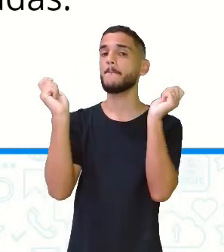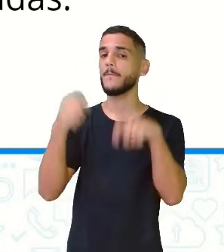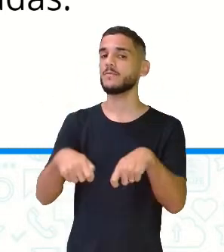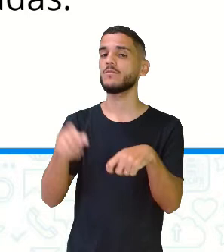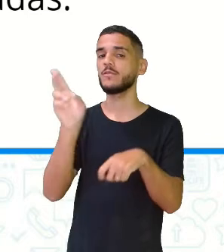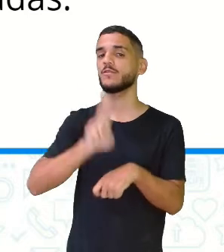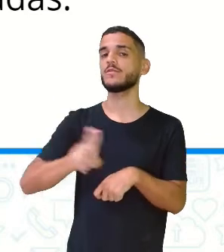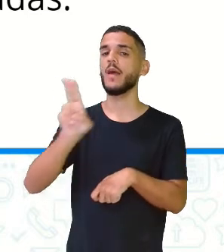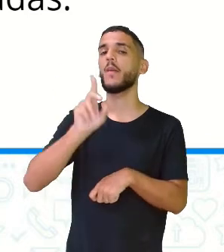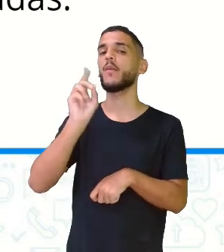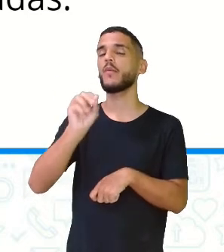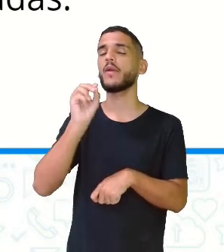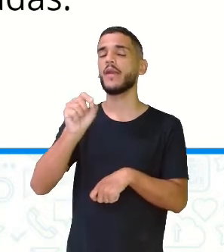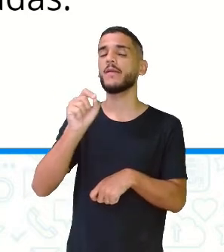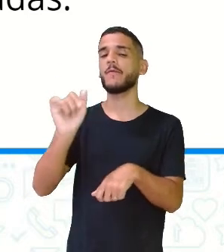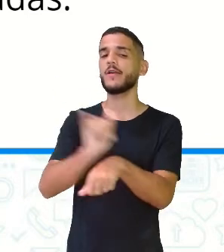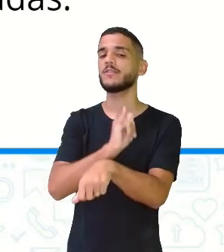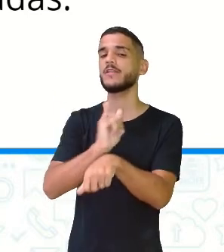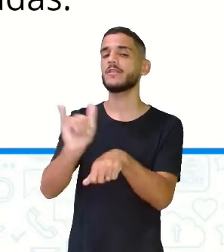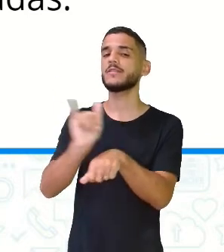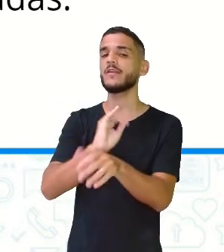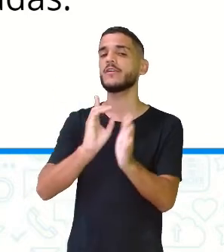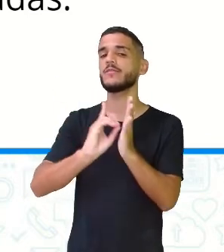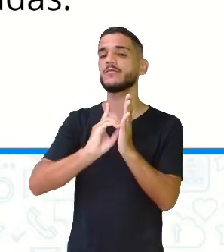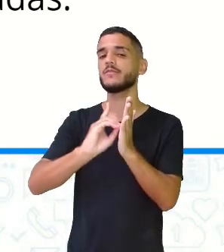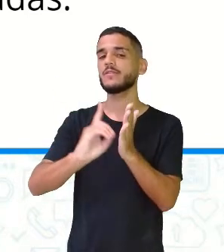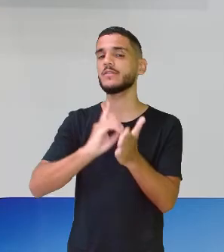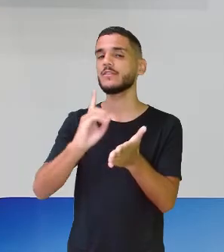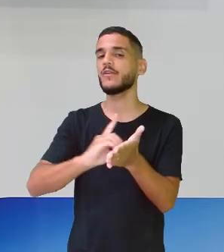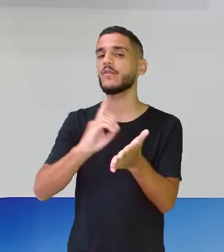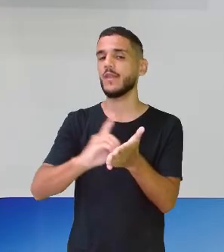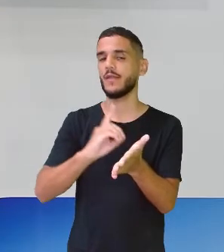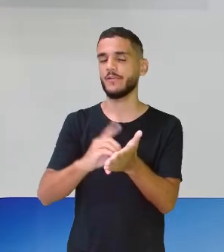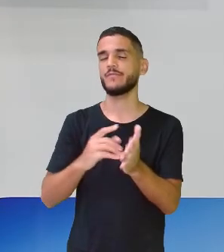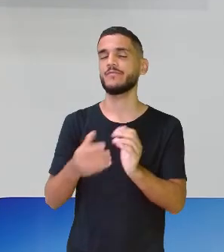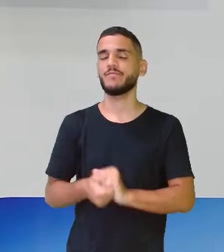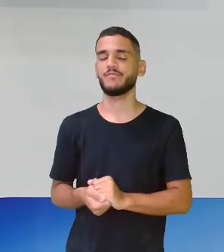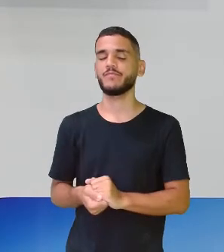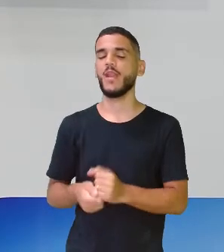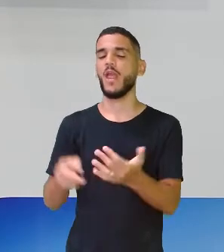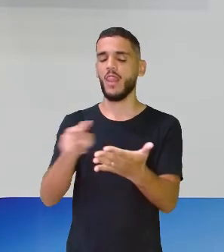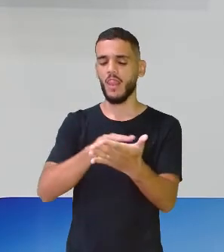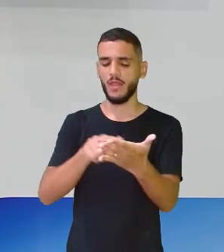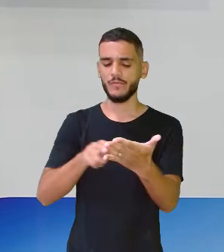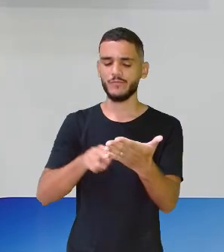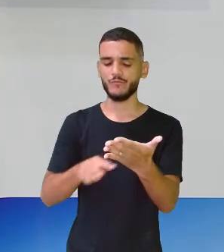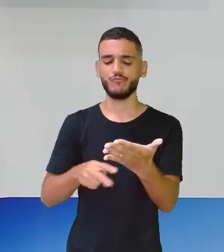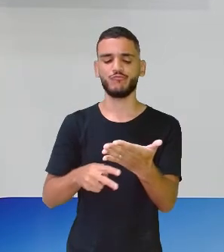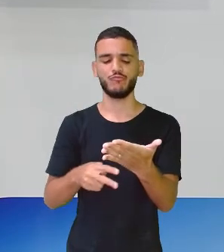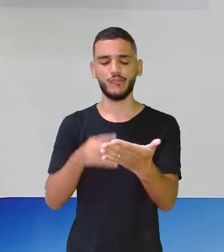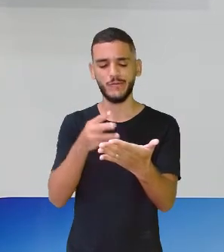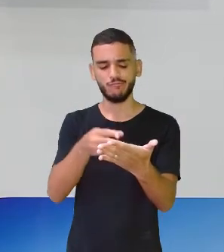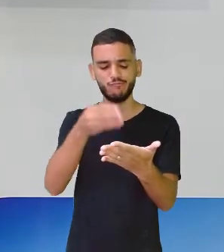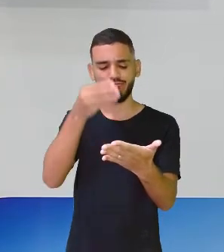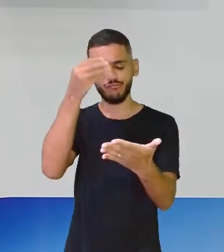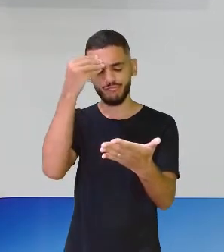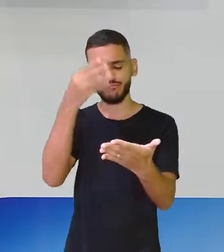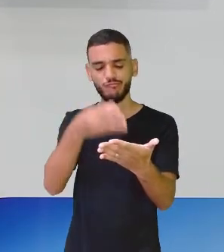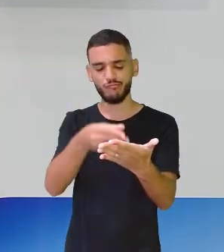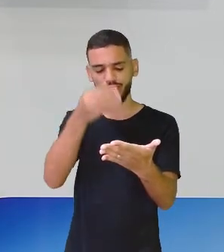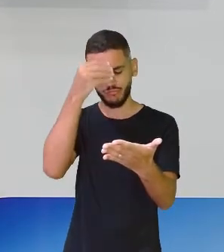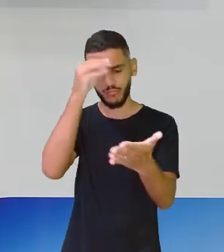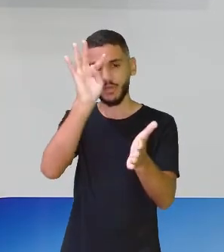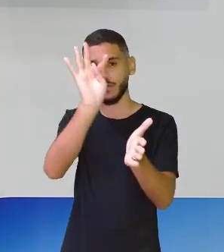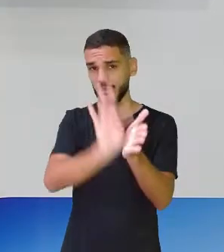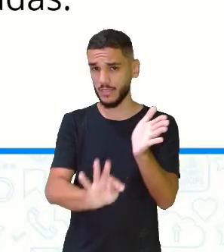Então, o que é que a gente vai ver na nossa aula de hoje? Leitura e compreensão textual, palavras primitivas e